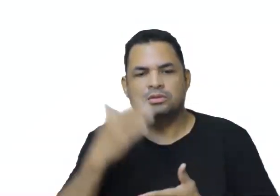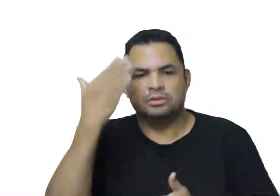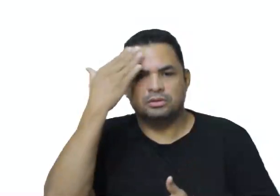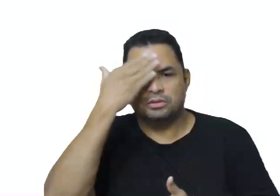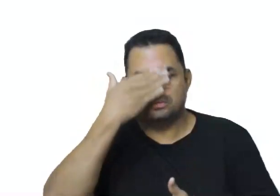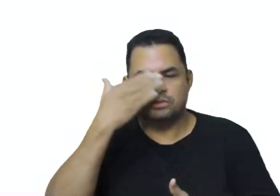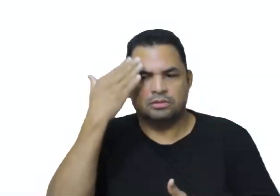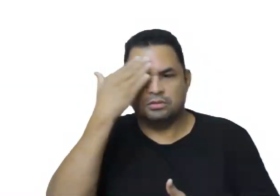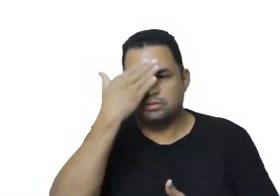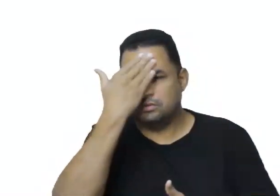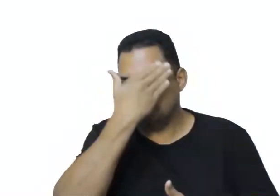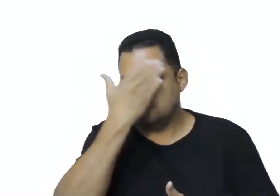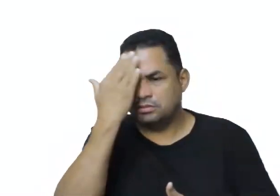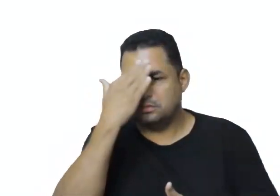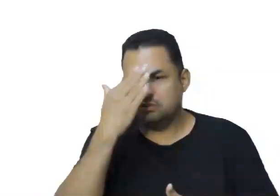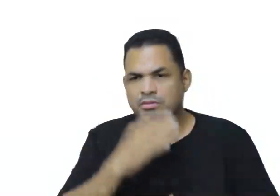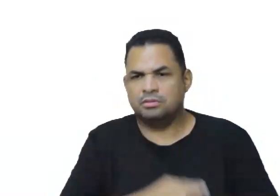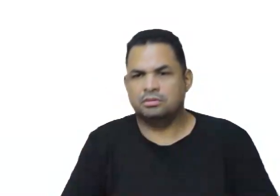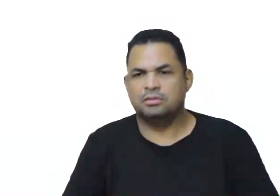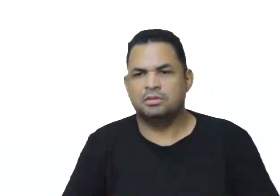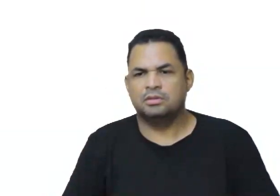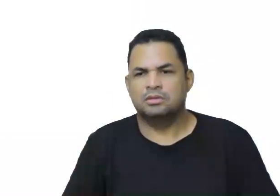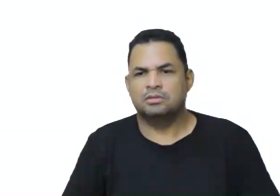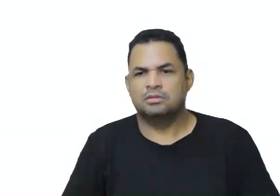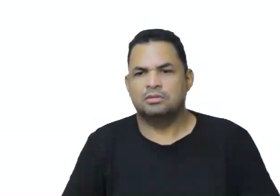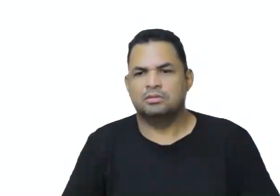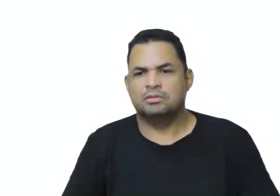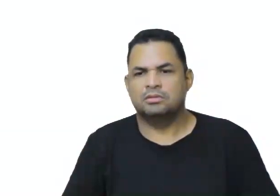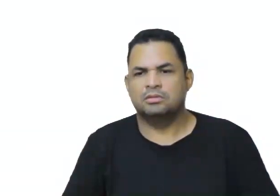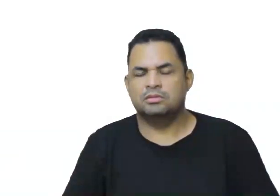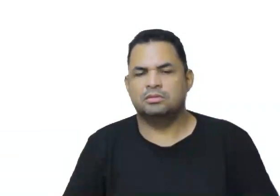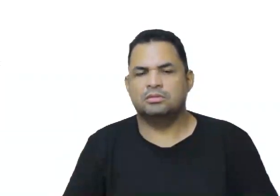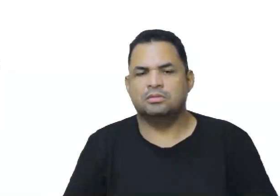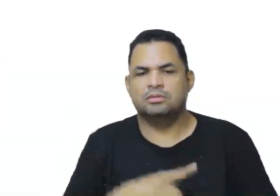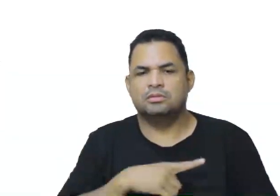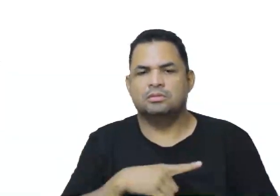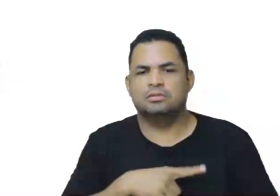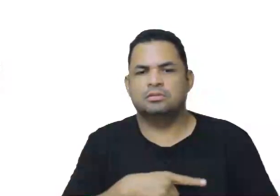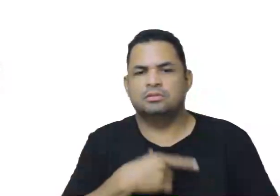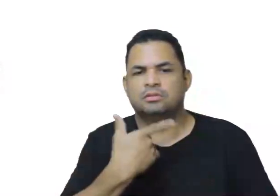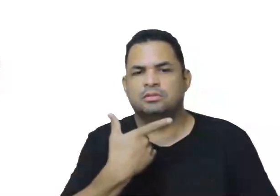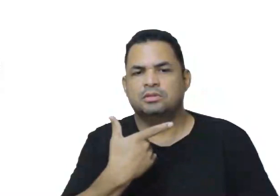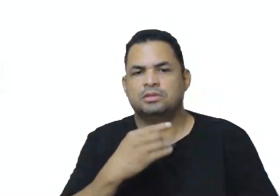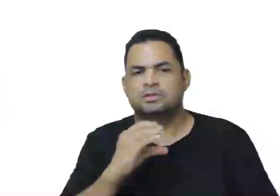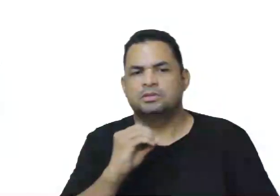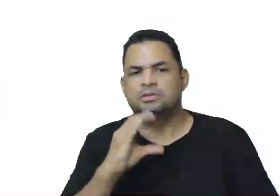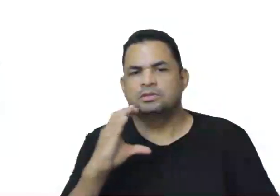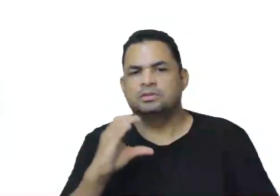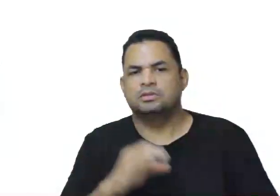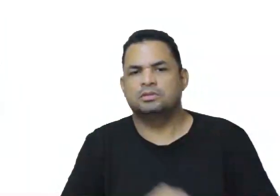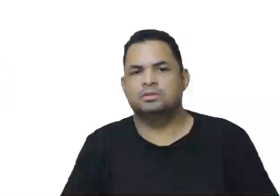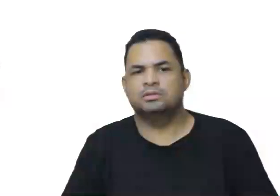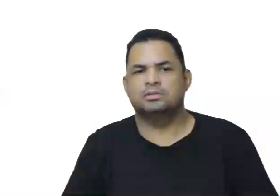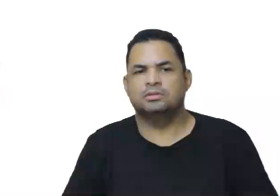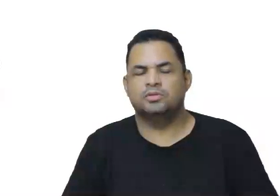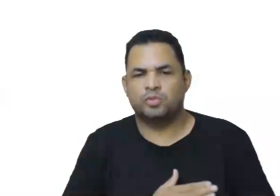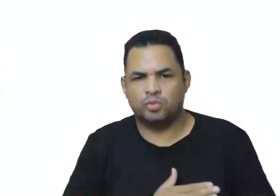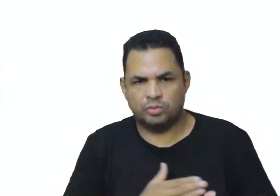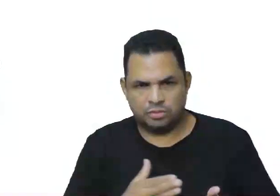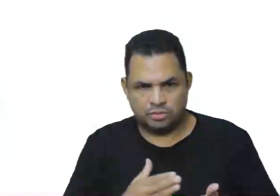da cabeça do feto. Esse cabelo que eu me refiro é o lanugo, né? E ele tem 20 centímetros aí. Então, no